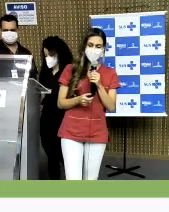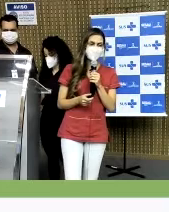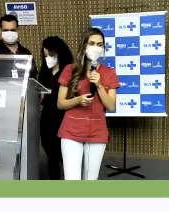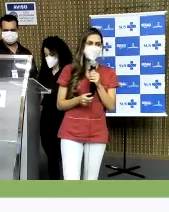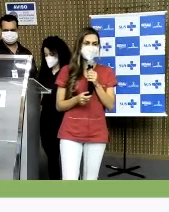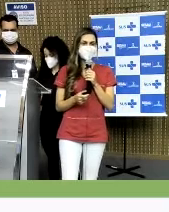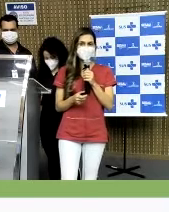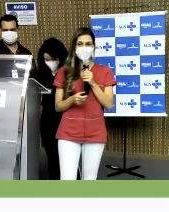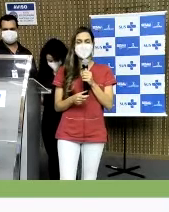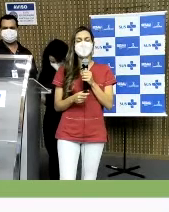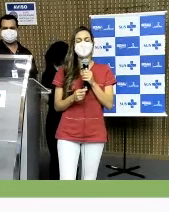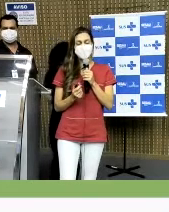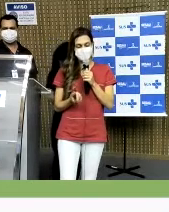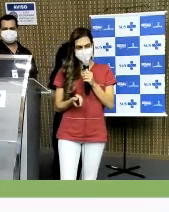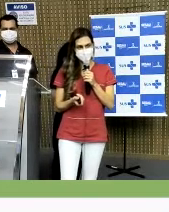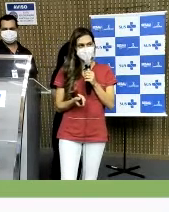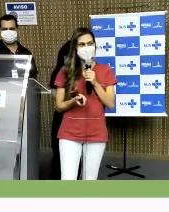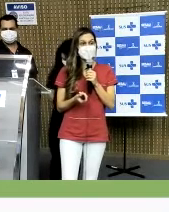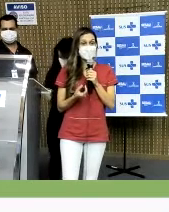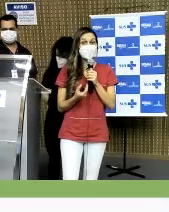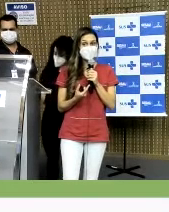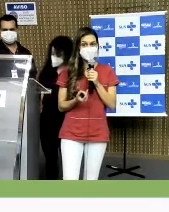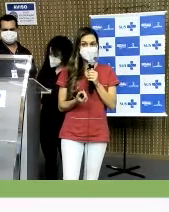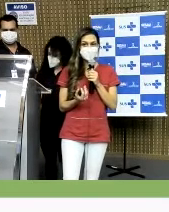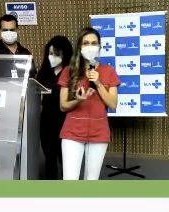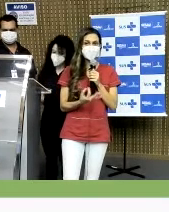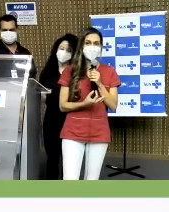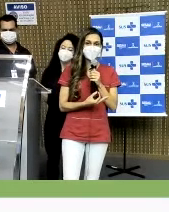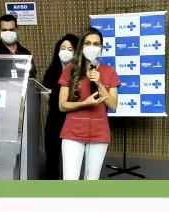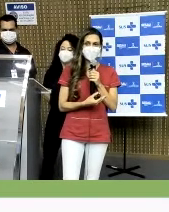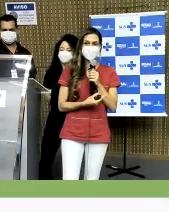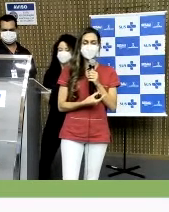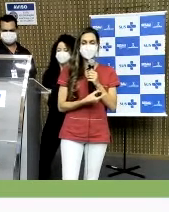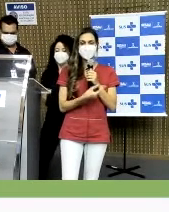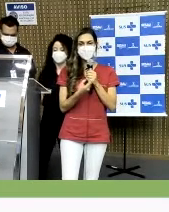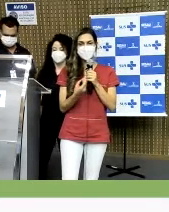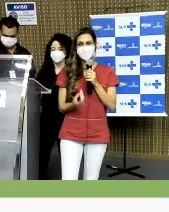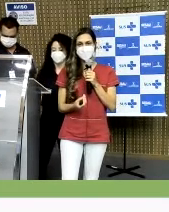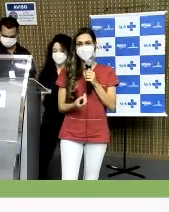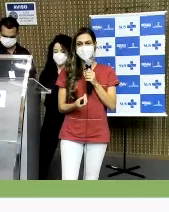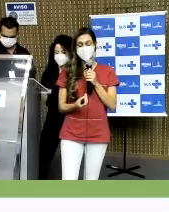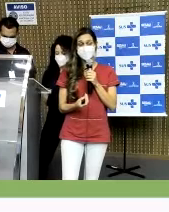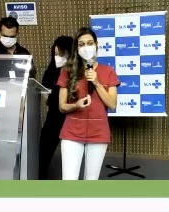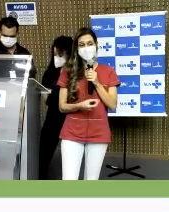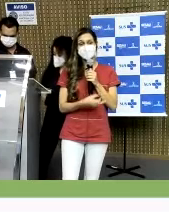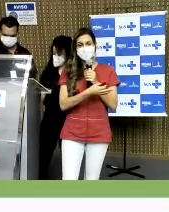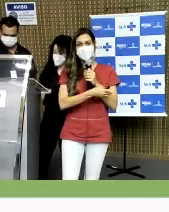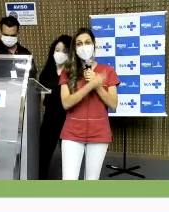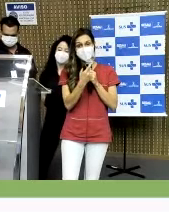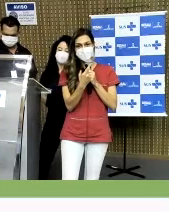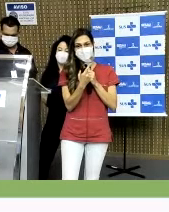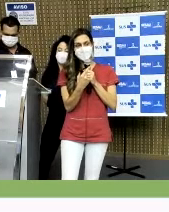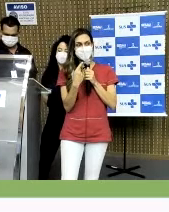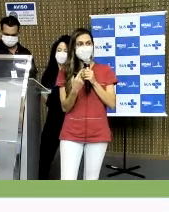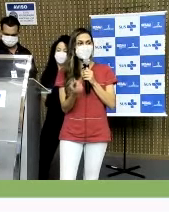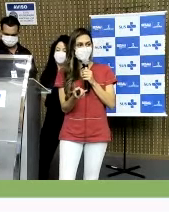2020, 1,2 em 2021, e eu gostaria de ressaltar, porque é muito difícil a gente retirar o profissional médico da unidade para poder fazer visita, porque se a gente retira